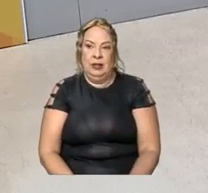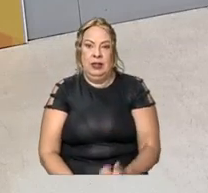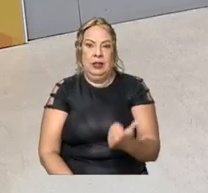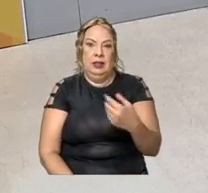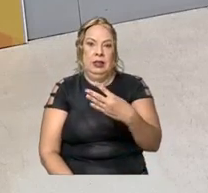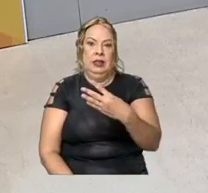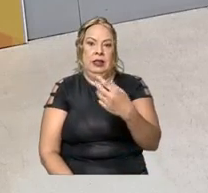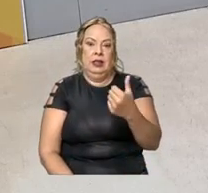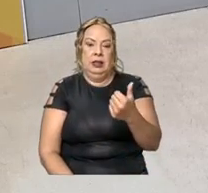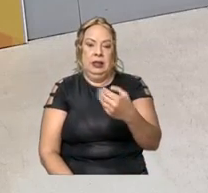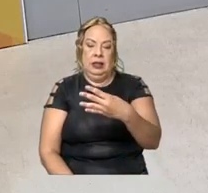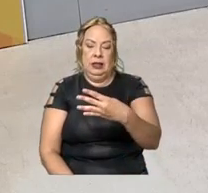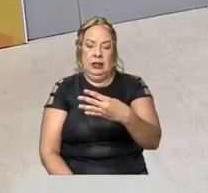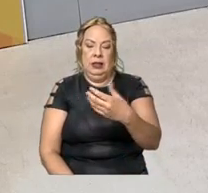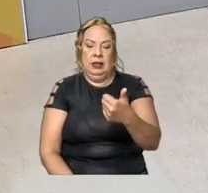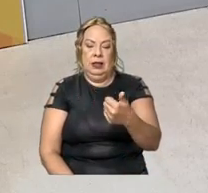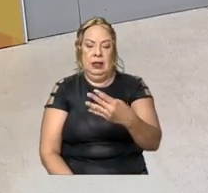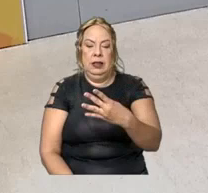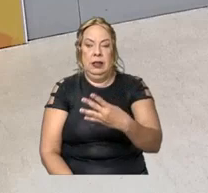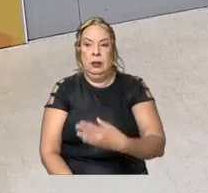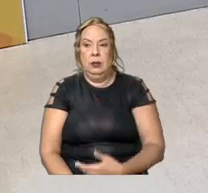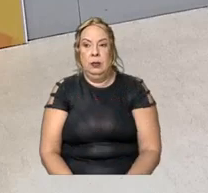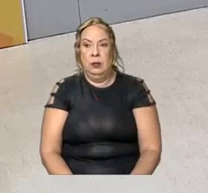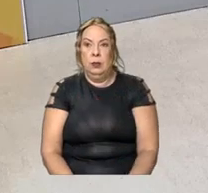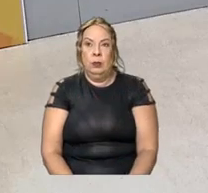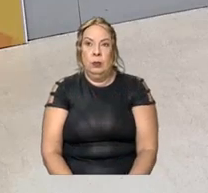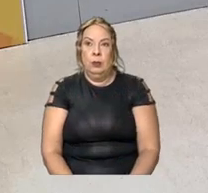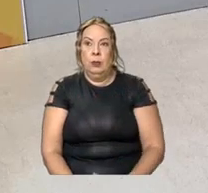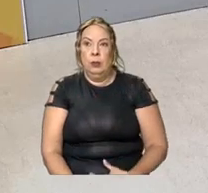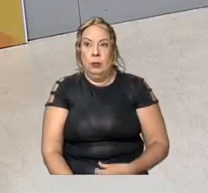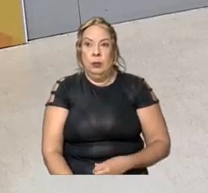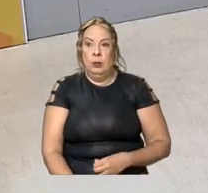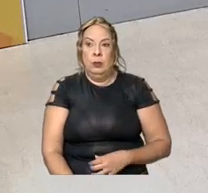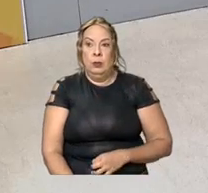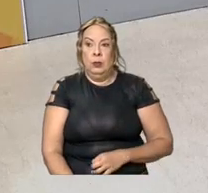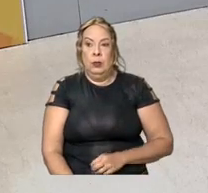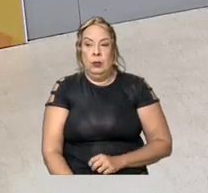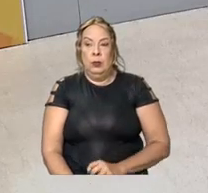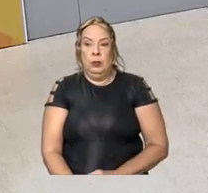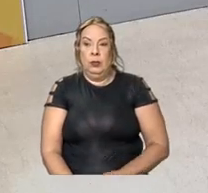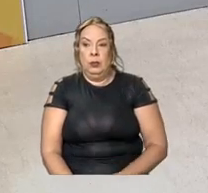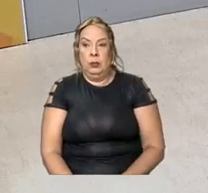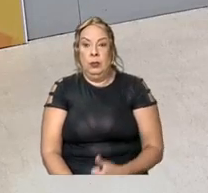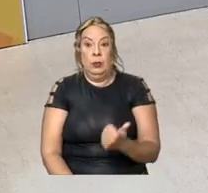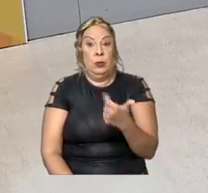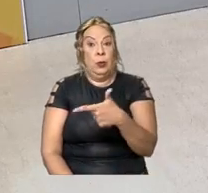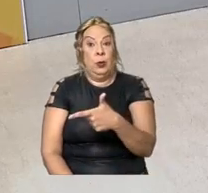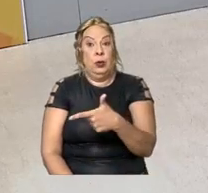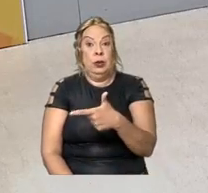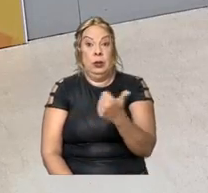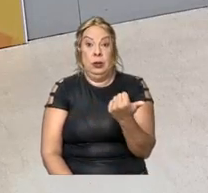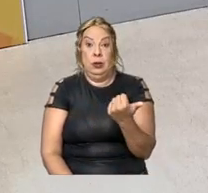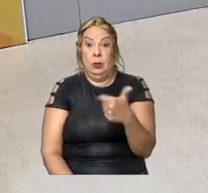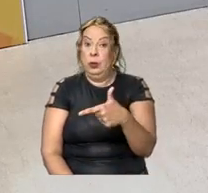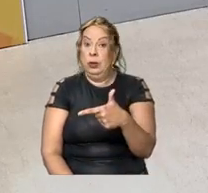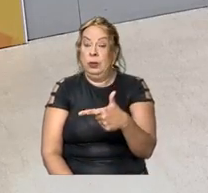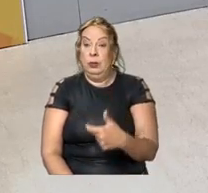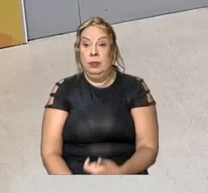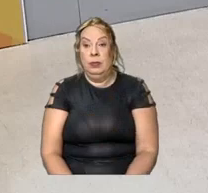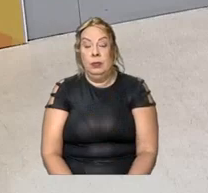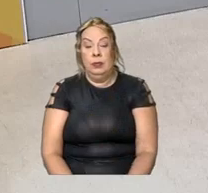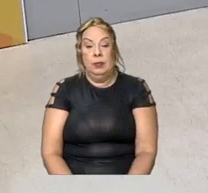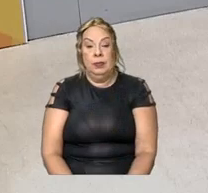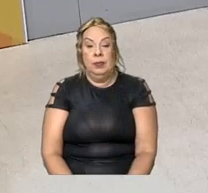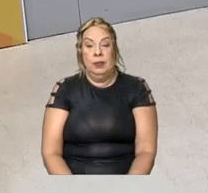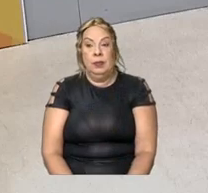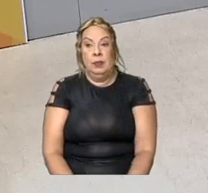14, 14, marque aí 14, 14. E o 12, subiu agora, número 12, marque aí